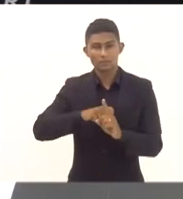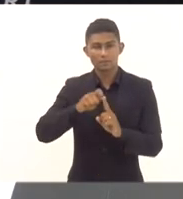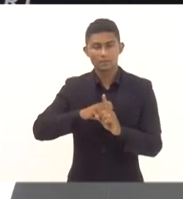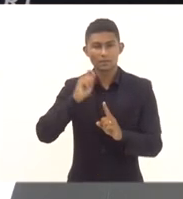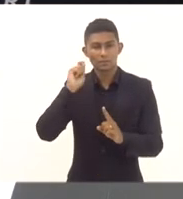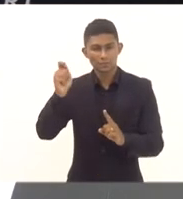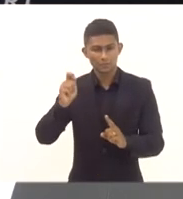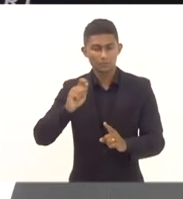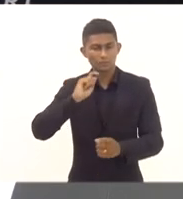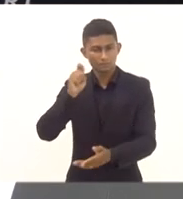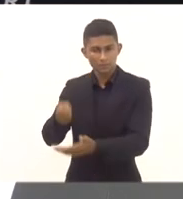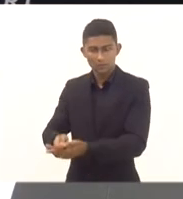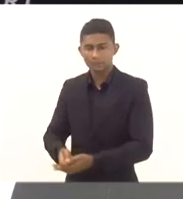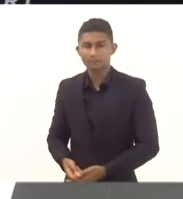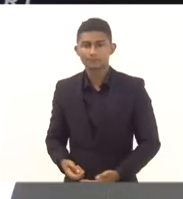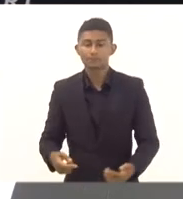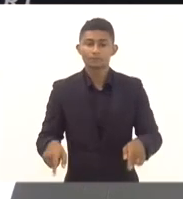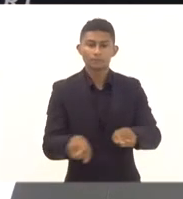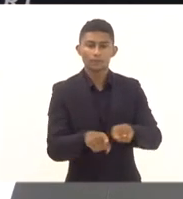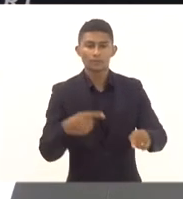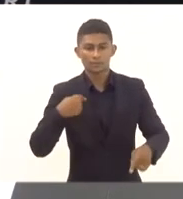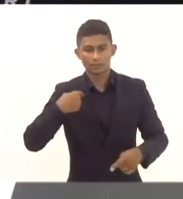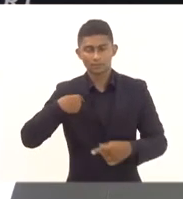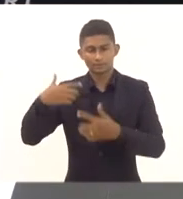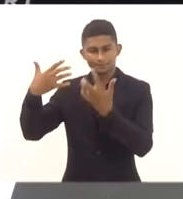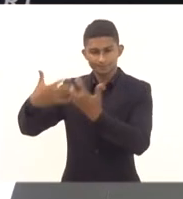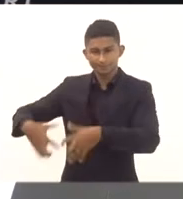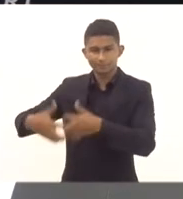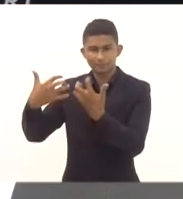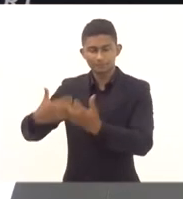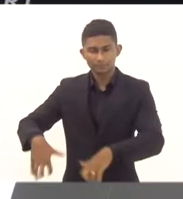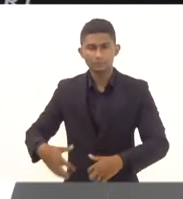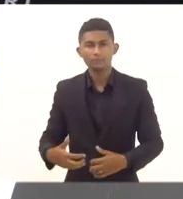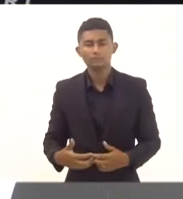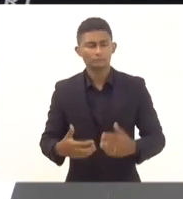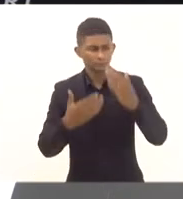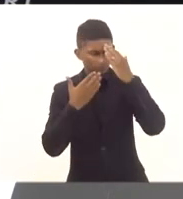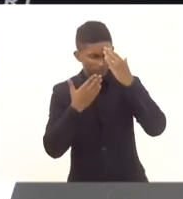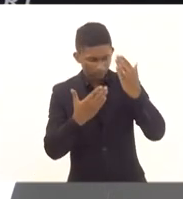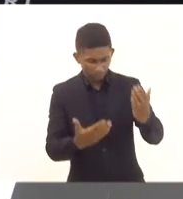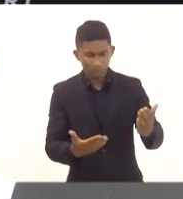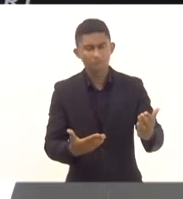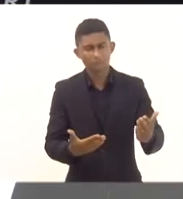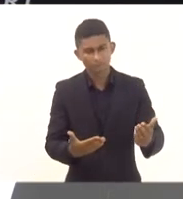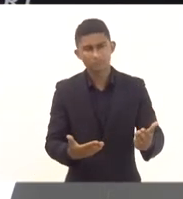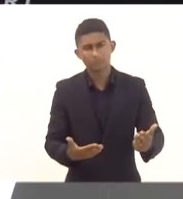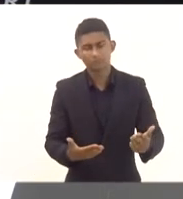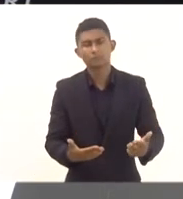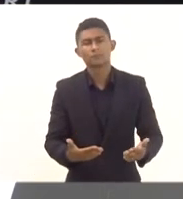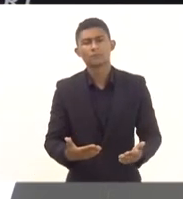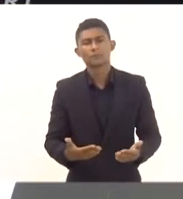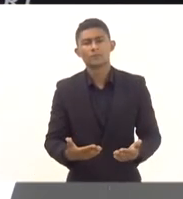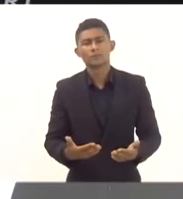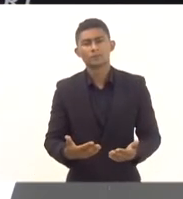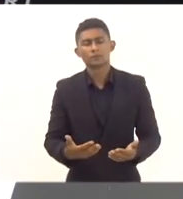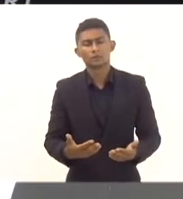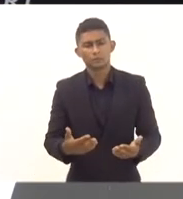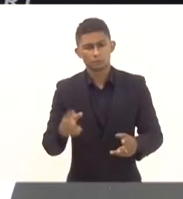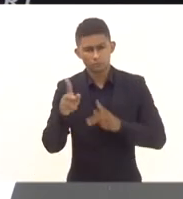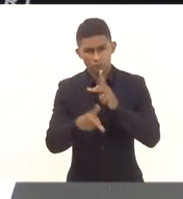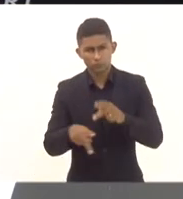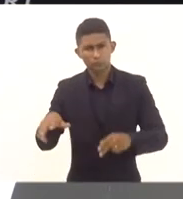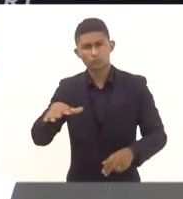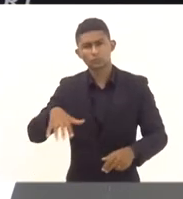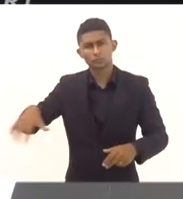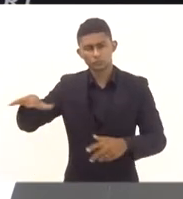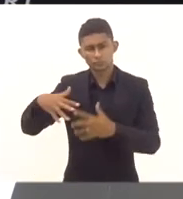E aí como petropolitano e não com secretário de estado de poder beneficiar a população de